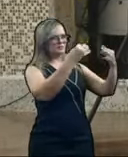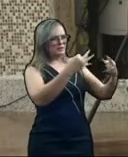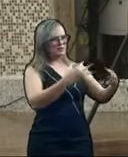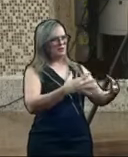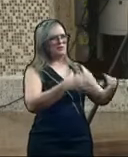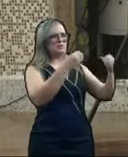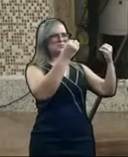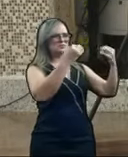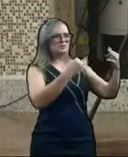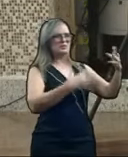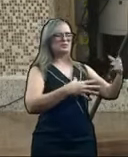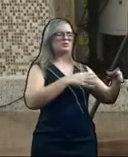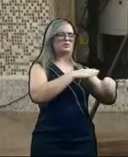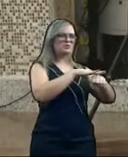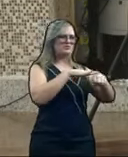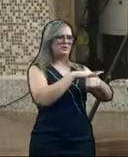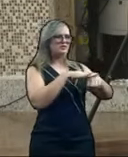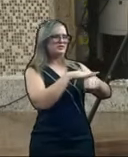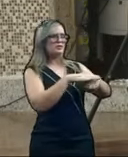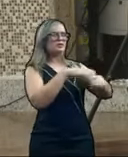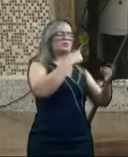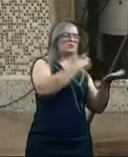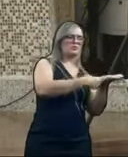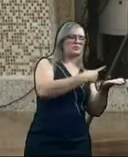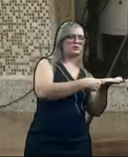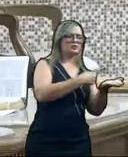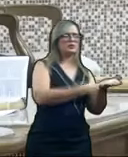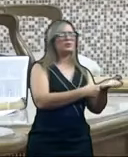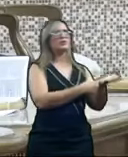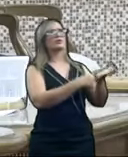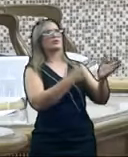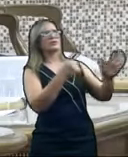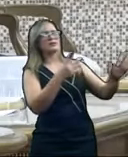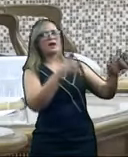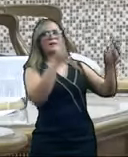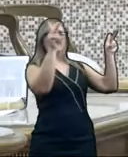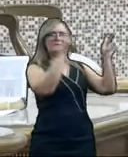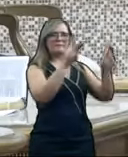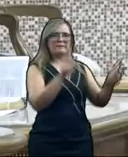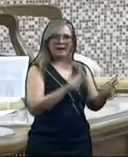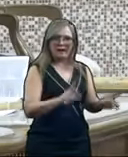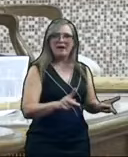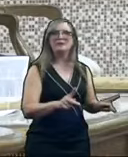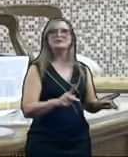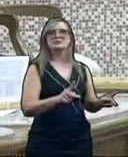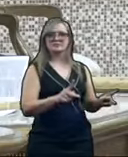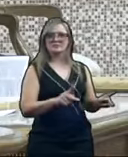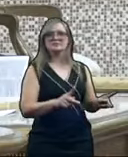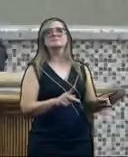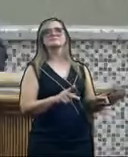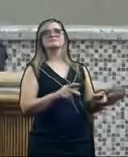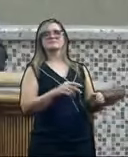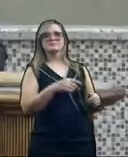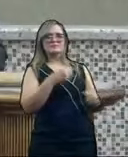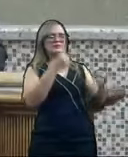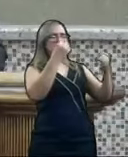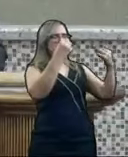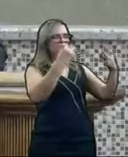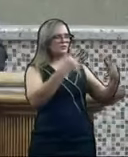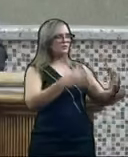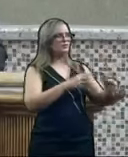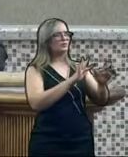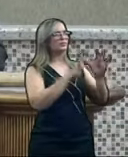né eles falam que querem um para o outro ali e lá vão falou eu não vou te levar de volta não vou tomar o que é meus minha minha